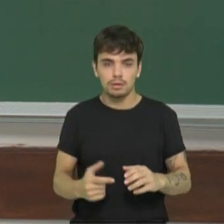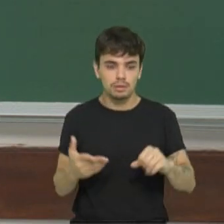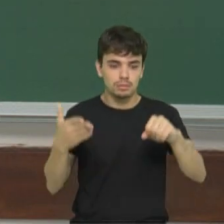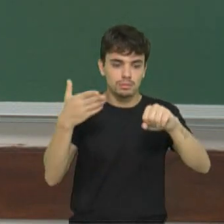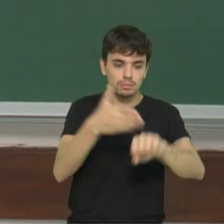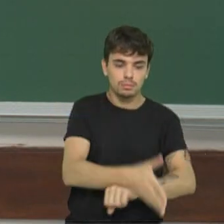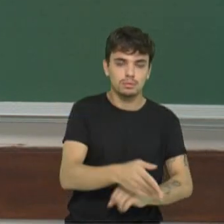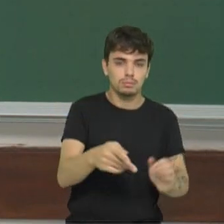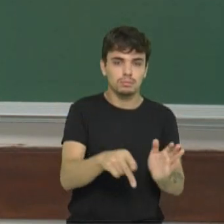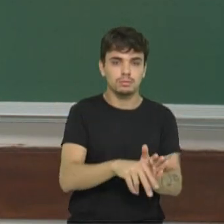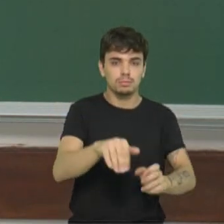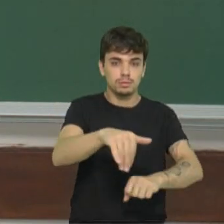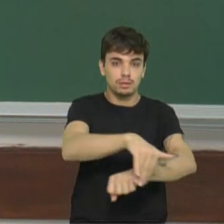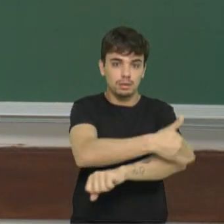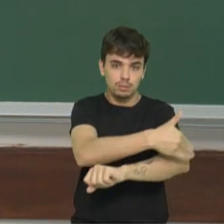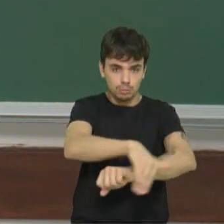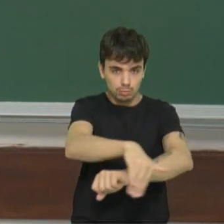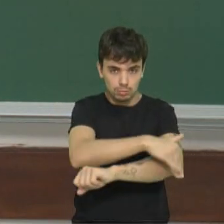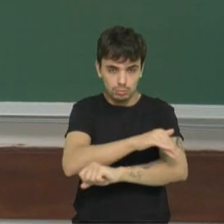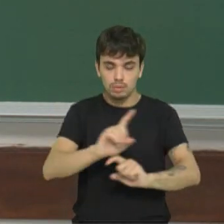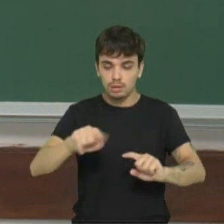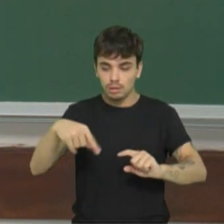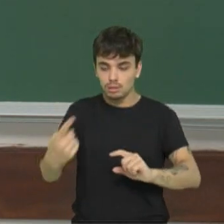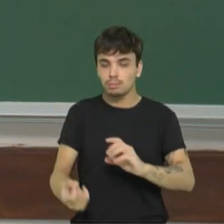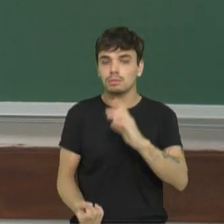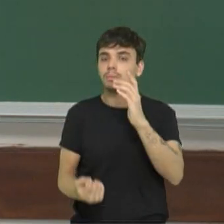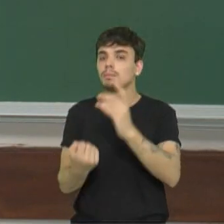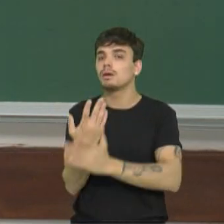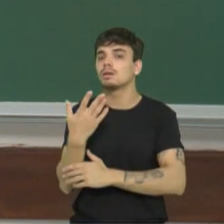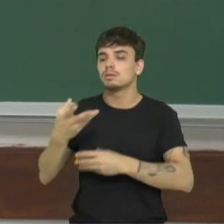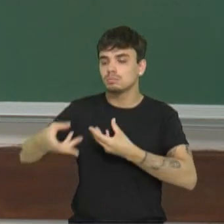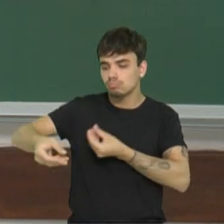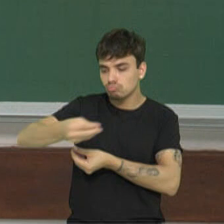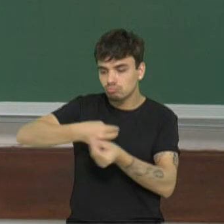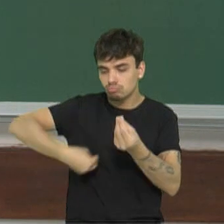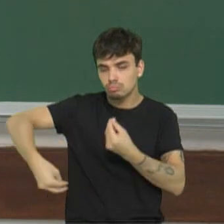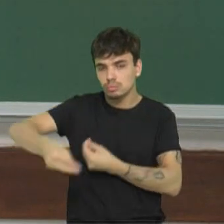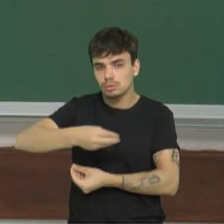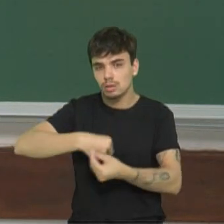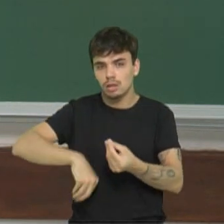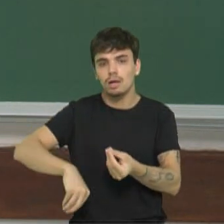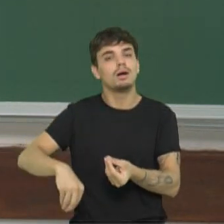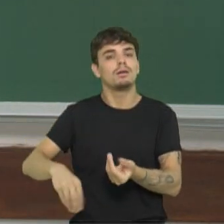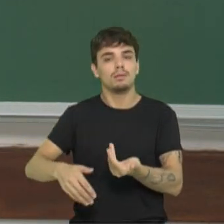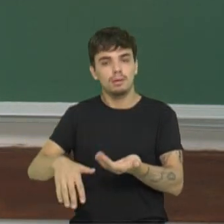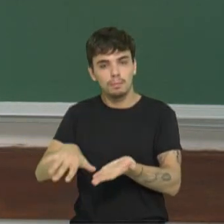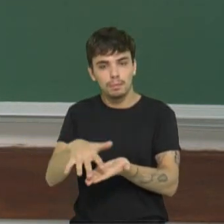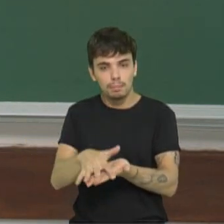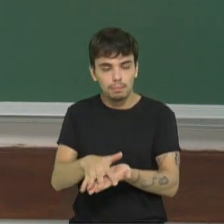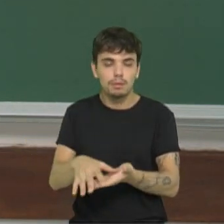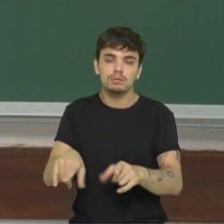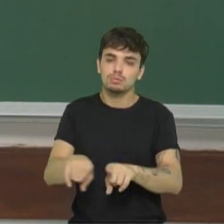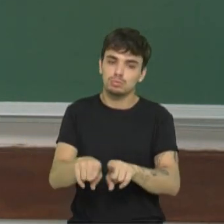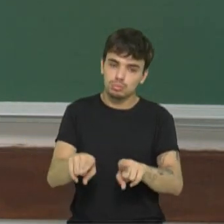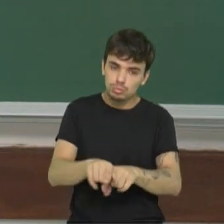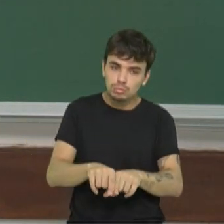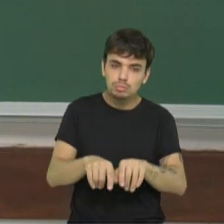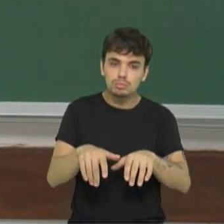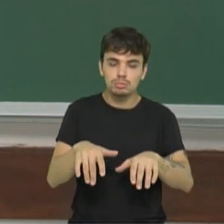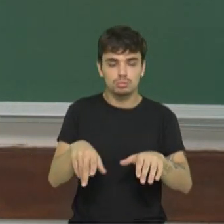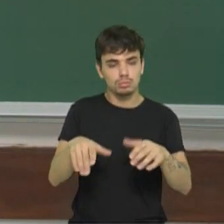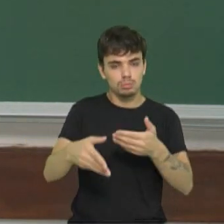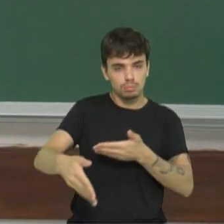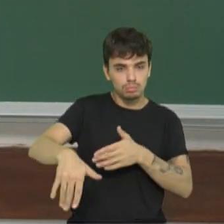as ruas, né? E daí surgiu uma mistura do sapateado irlandês com os movimentos